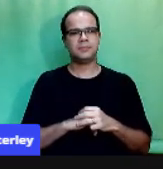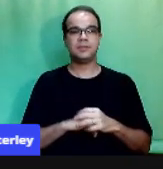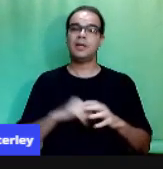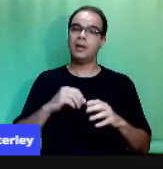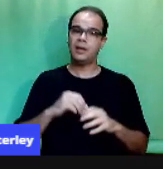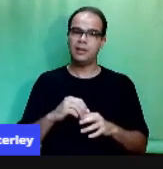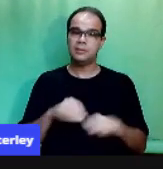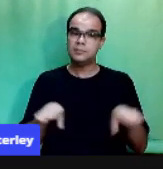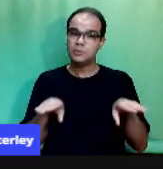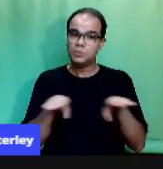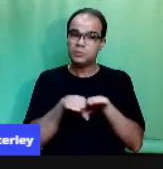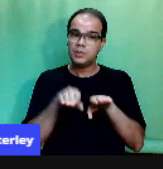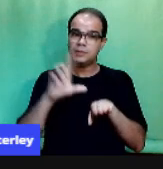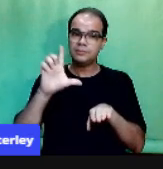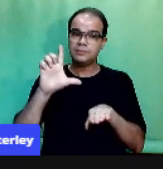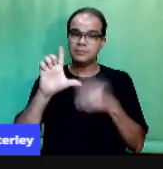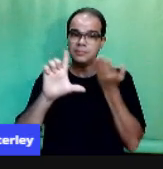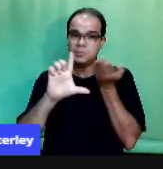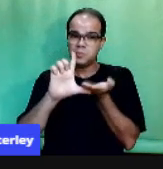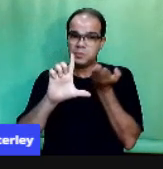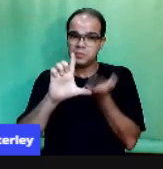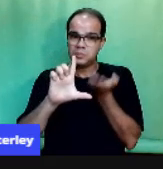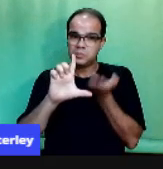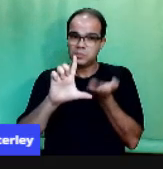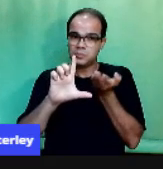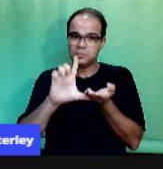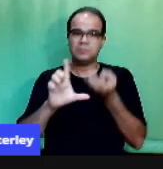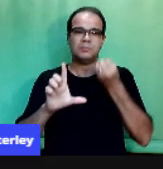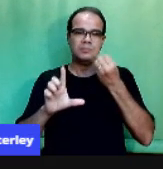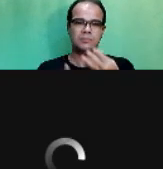de Aula. Disponha!